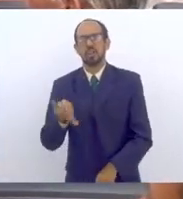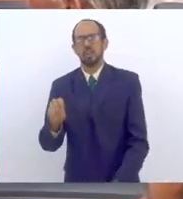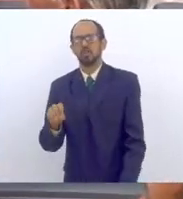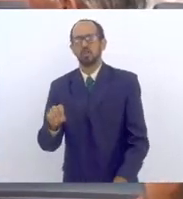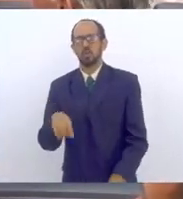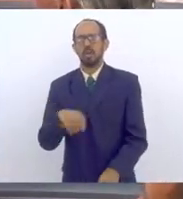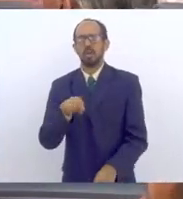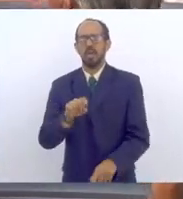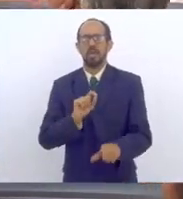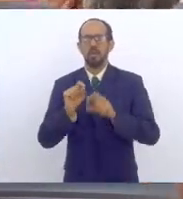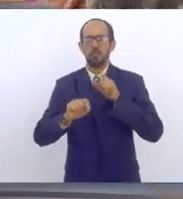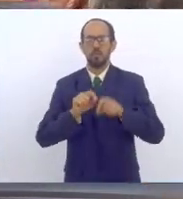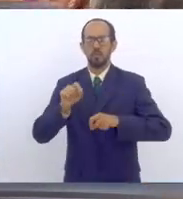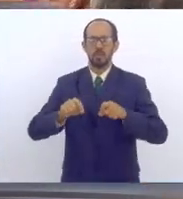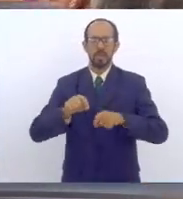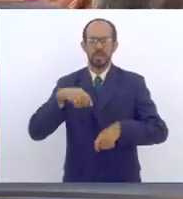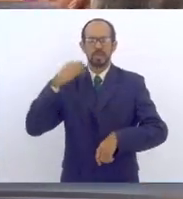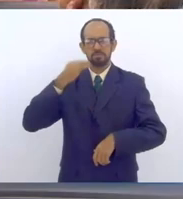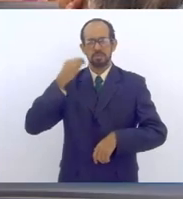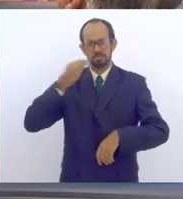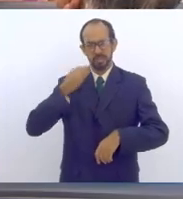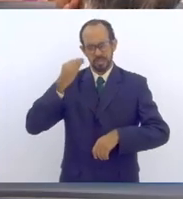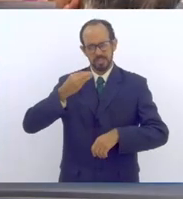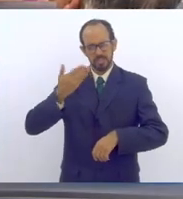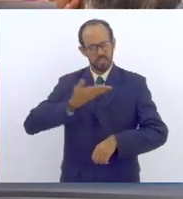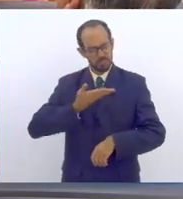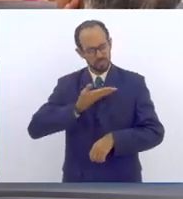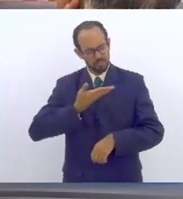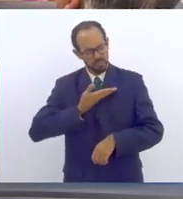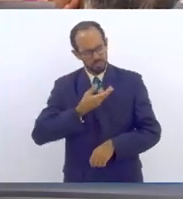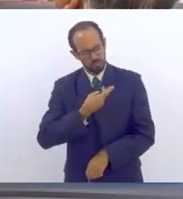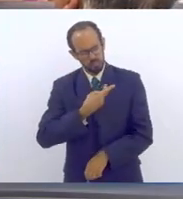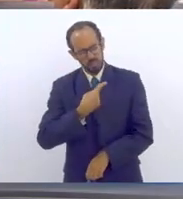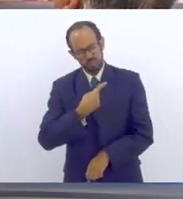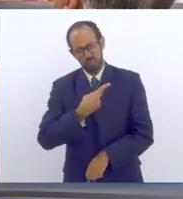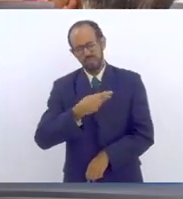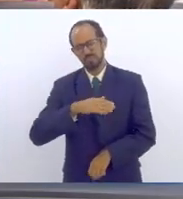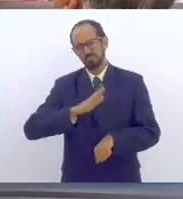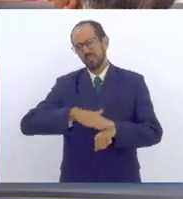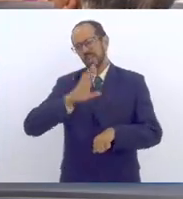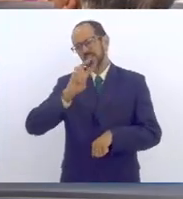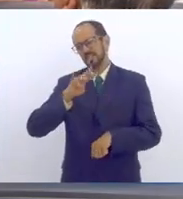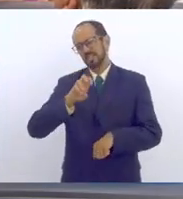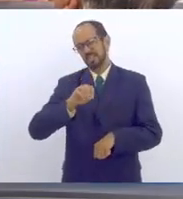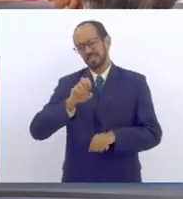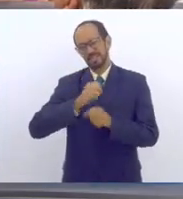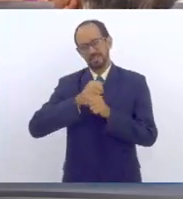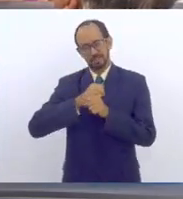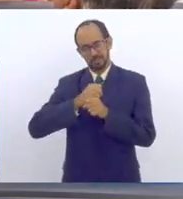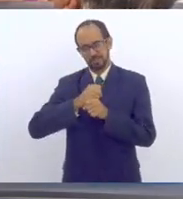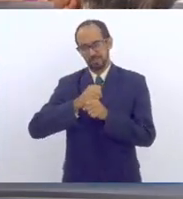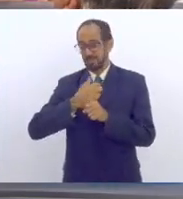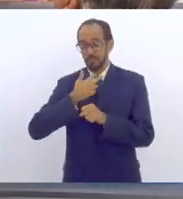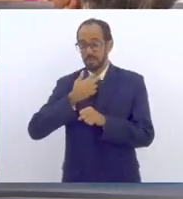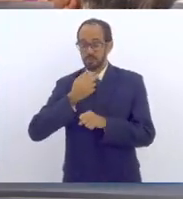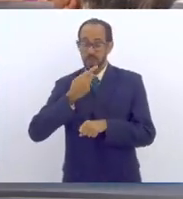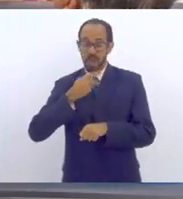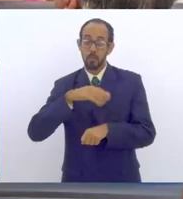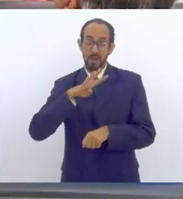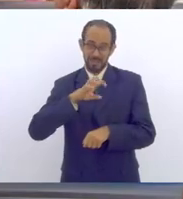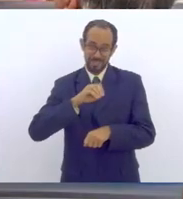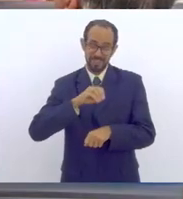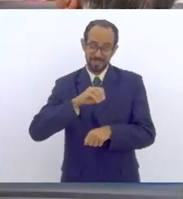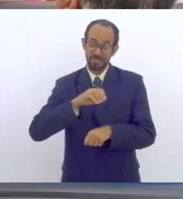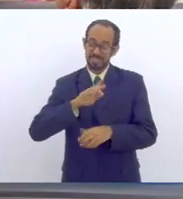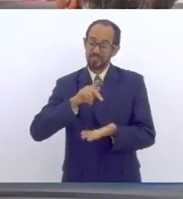Rogério tem uma passagem como nós somos amigos há mais de 30 anos preciso falar 40 somos amigos